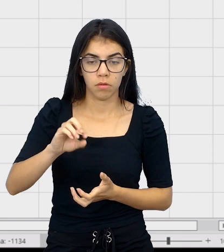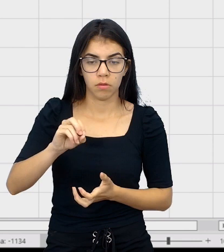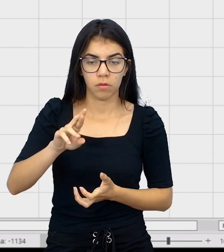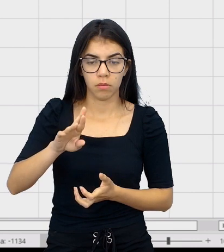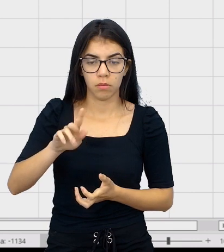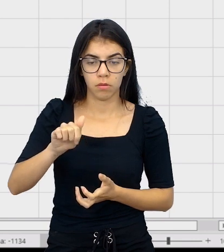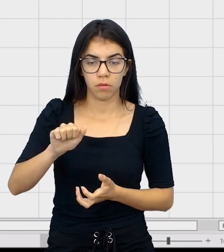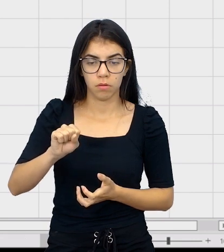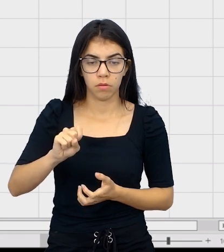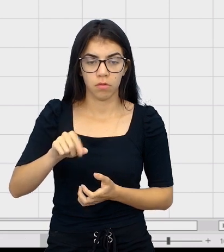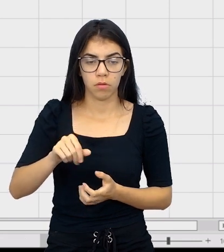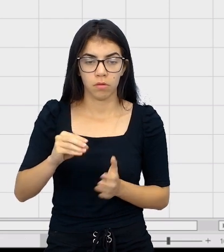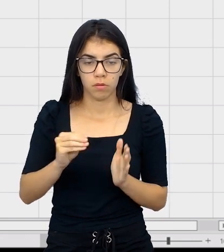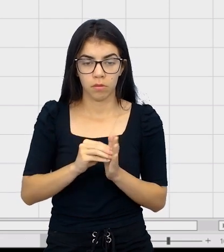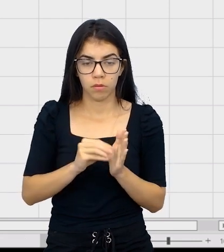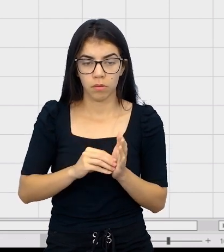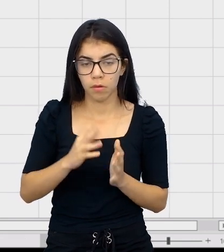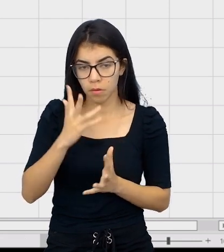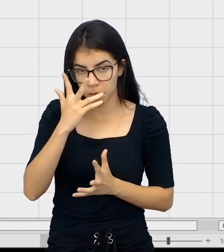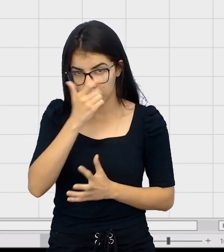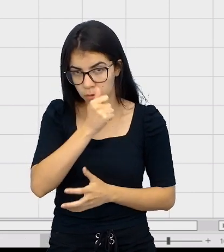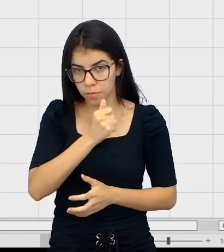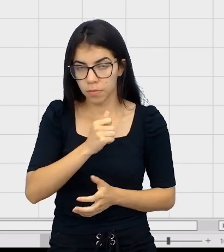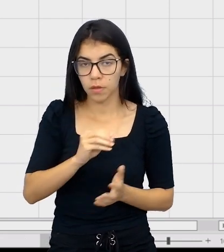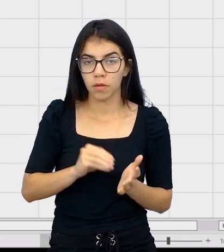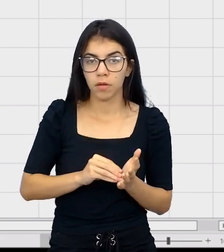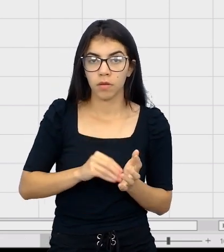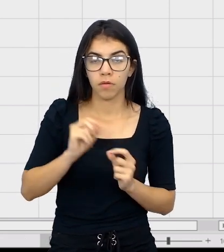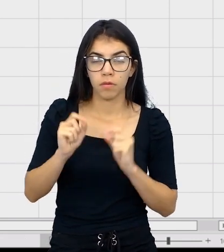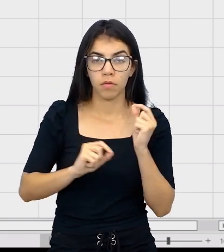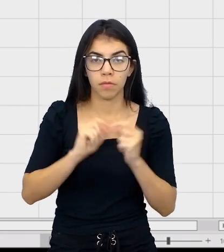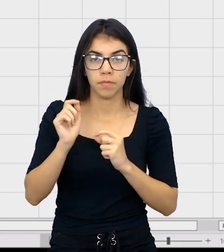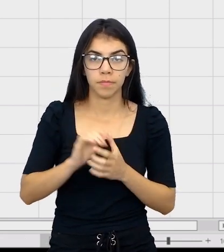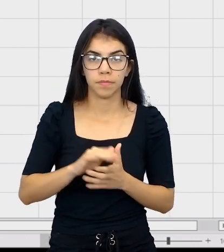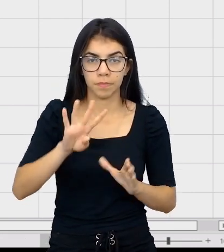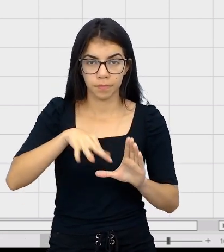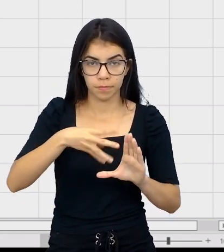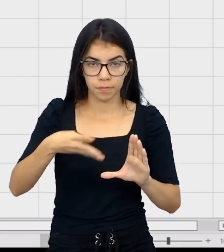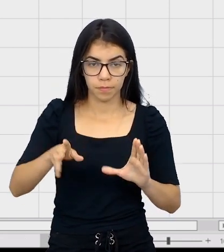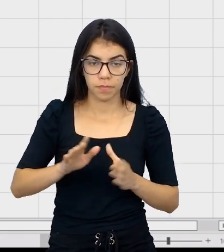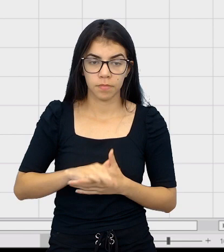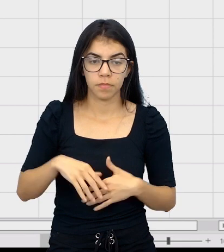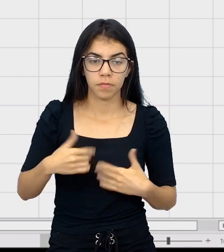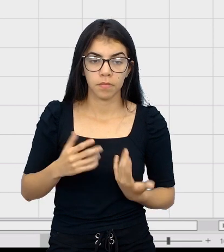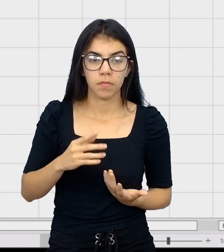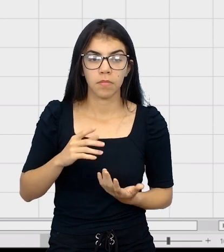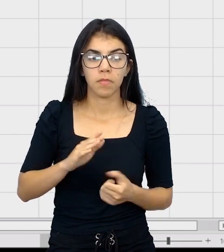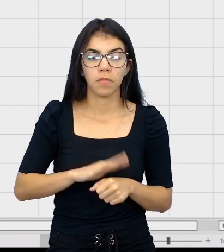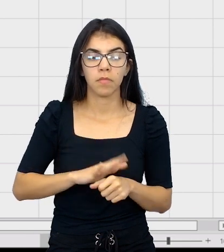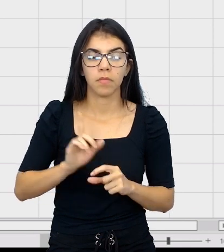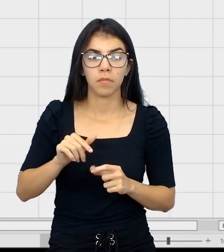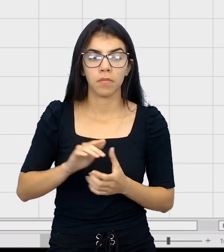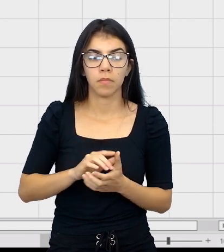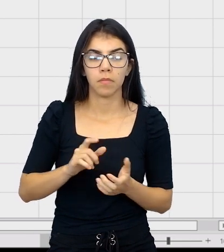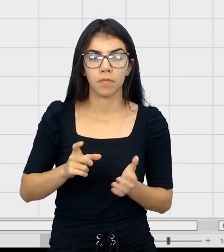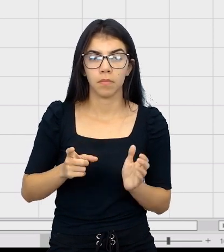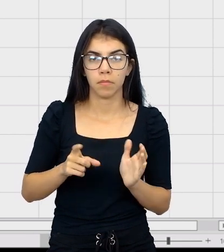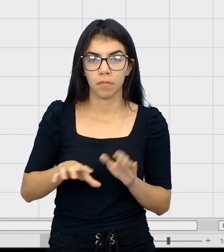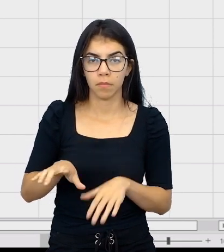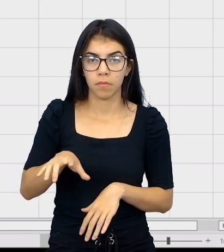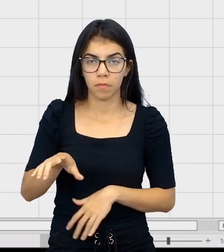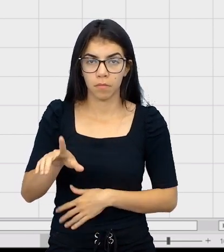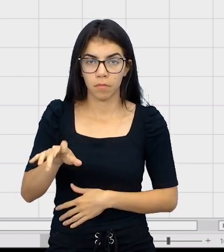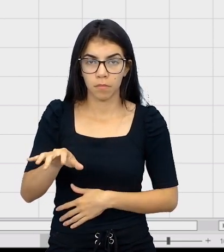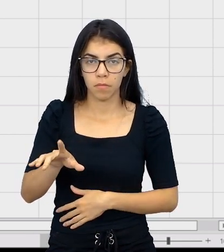vou colocar todas as bordas. Ficou bonitinho? Ficou. Tá faltando o que agora? Tá o gráfico, né? O gráfico. Então, para fazer o gráfico, eu vou clicar com o mouse e